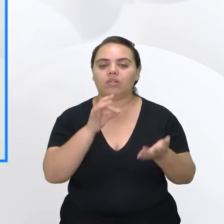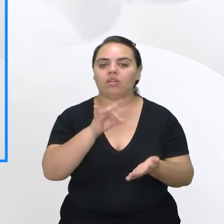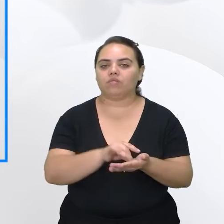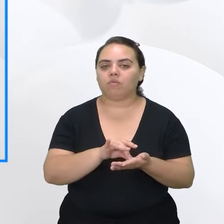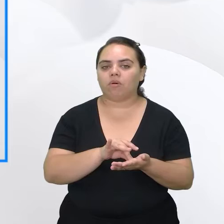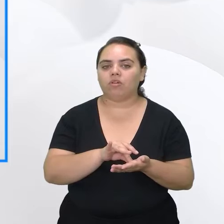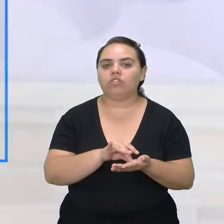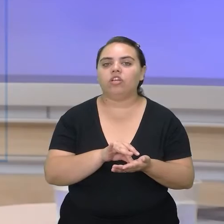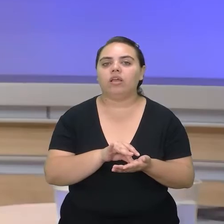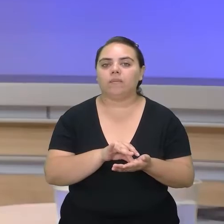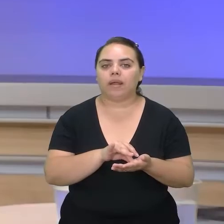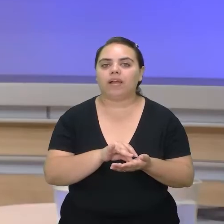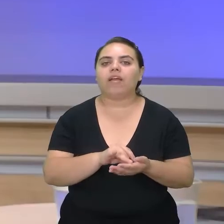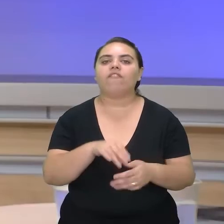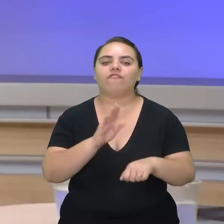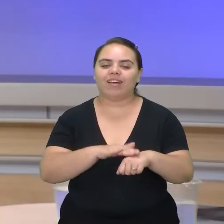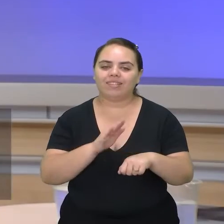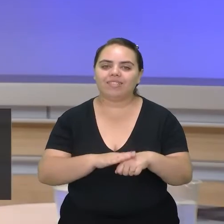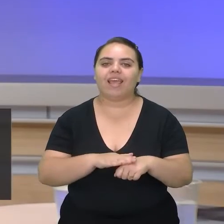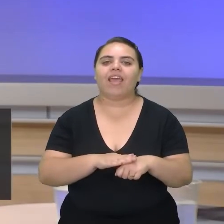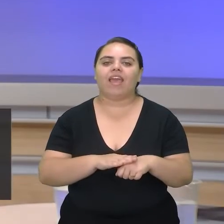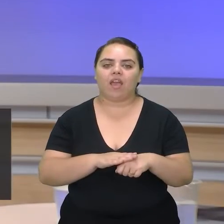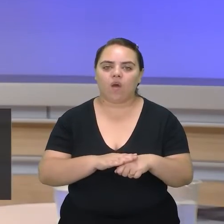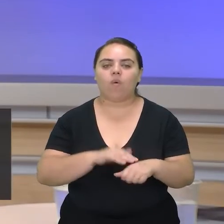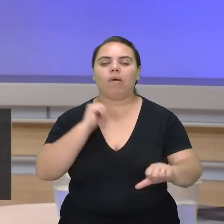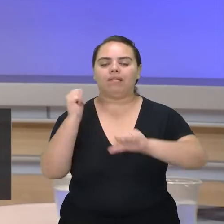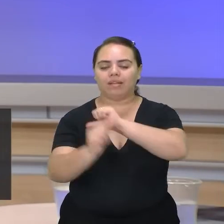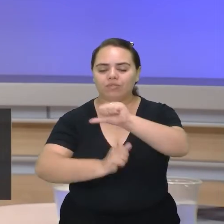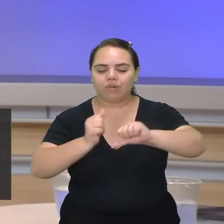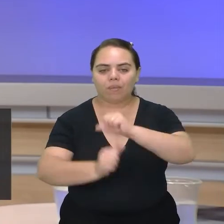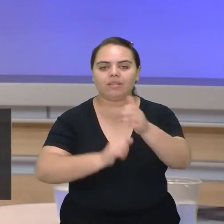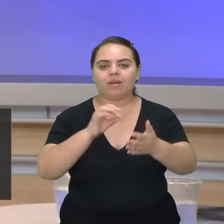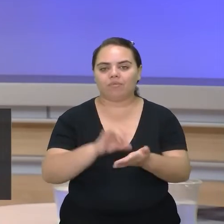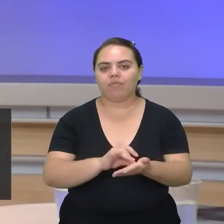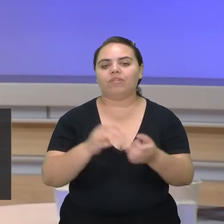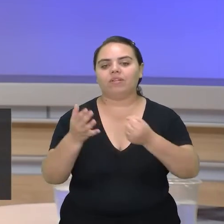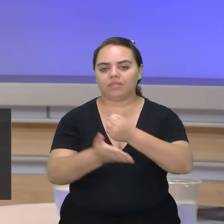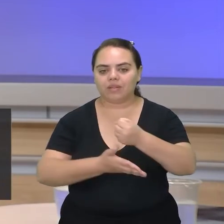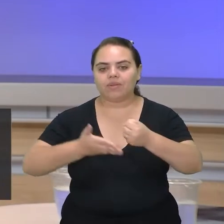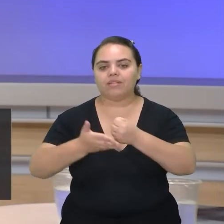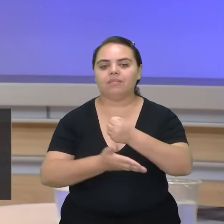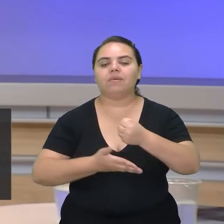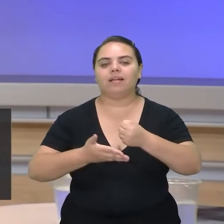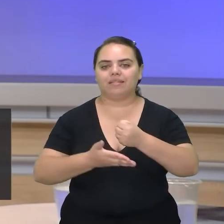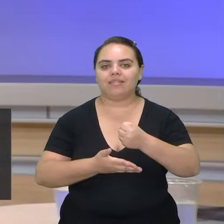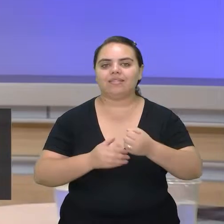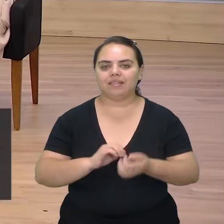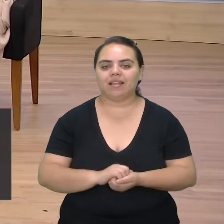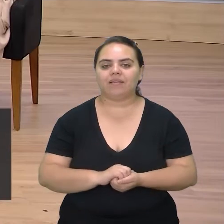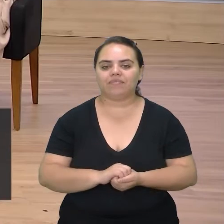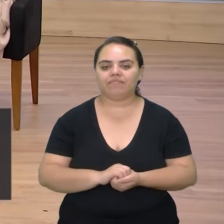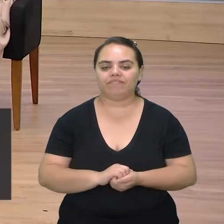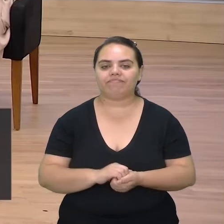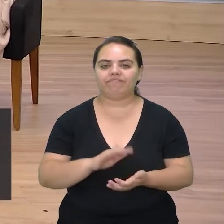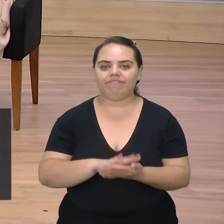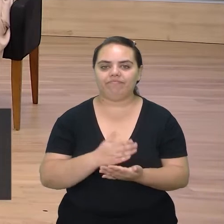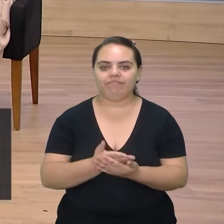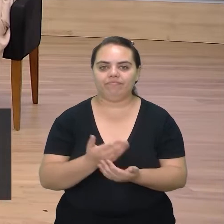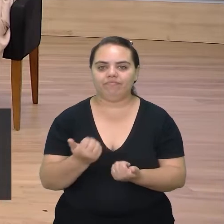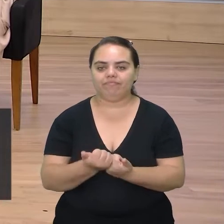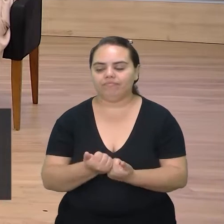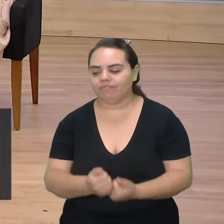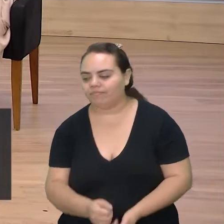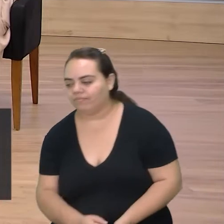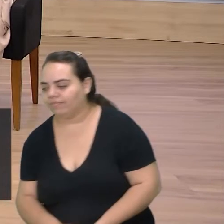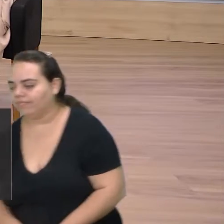de fazer uma transformação na realidade. Então, são as bases, né? E é interessante,